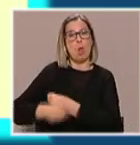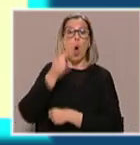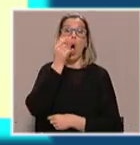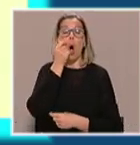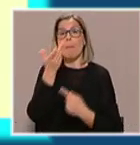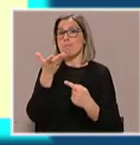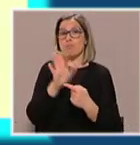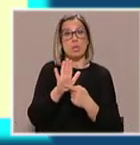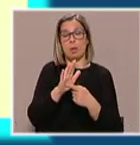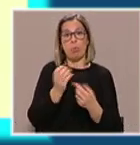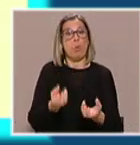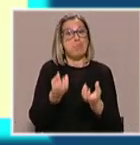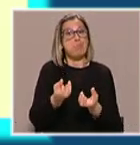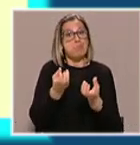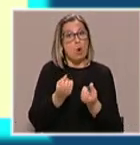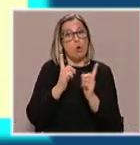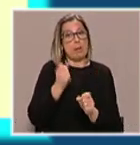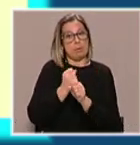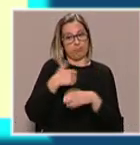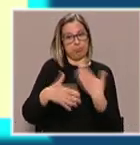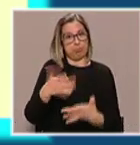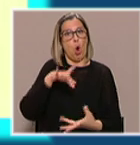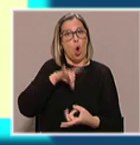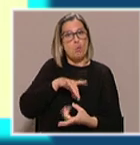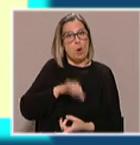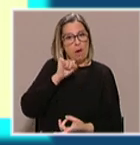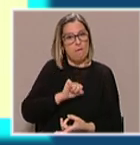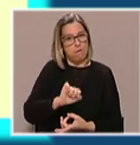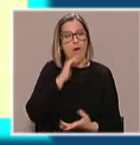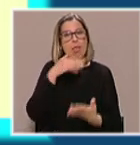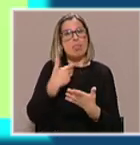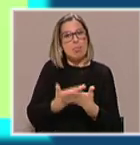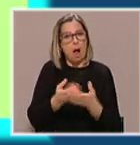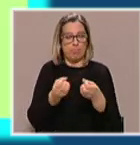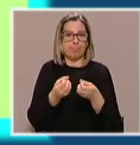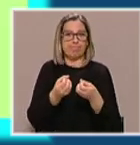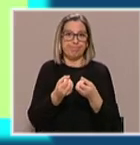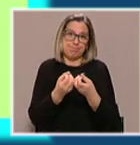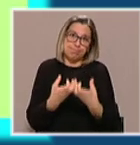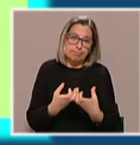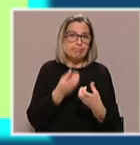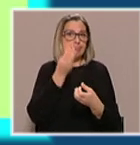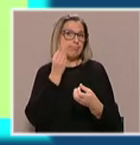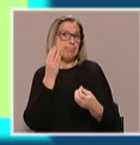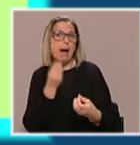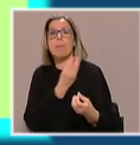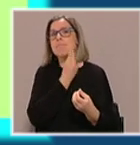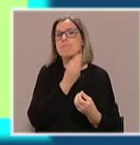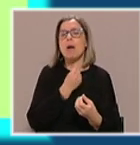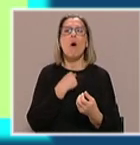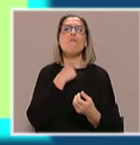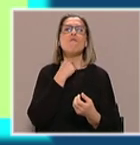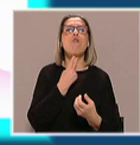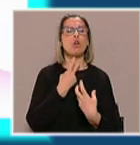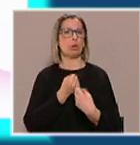começam a segregar testosterona. Isso desencadeia o desenvolvimento gradual dos órgãos sexuais, o despontar da barba, faz com que a voz se torne